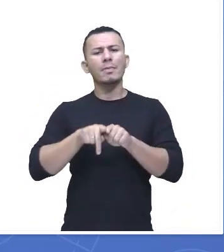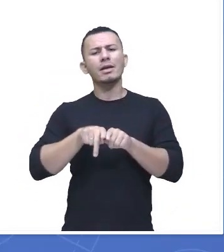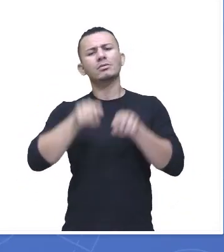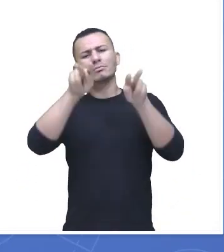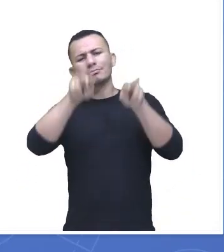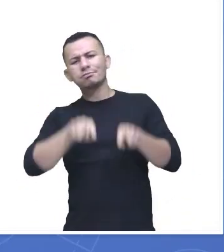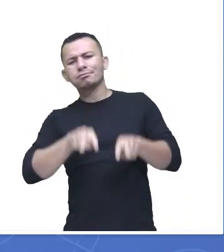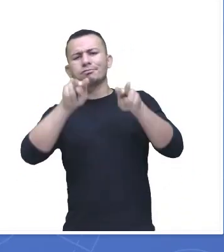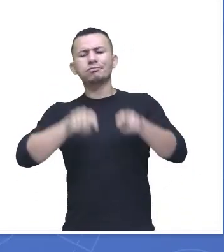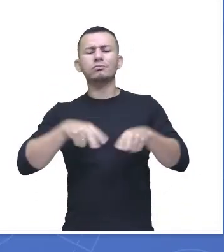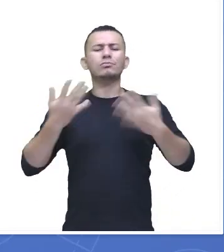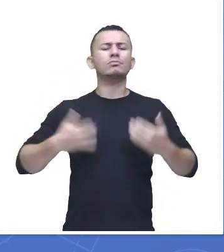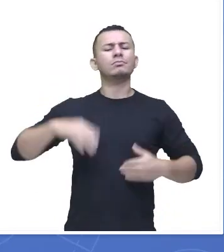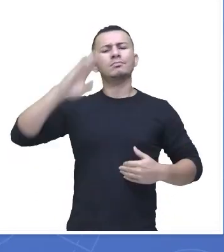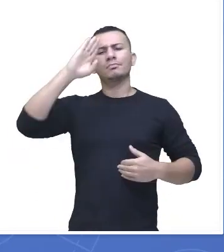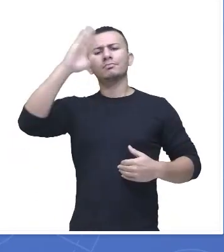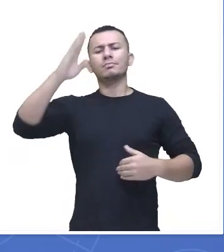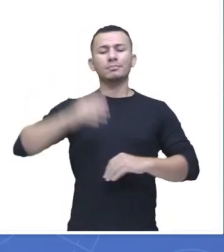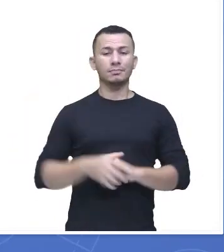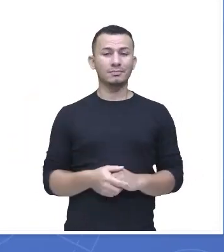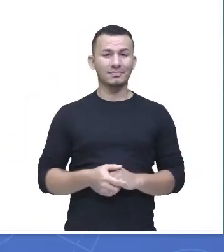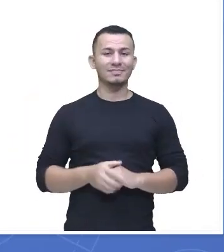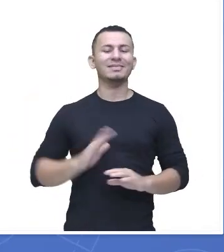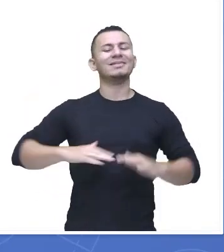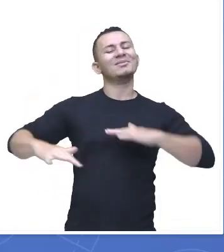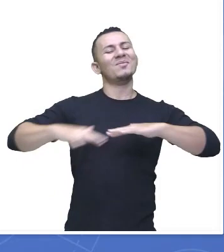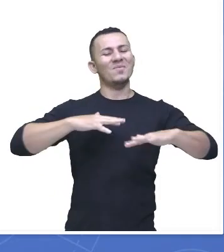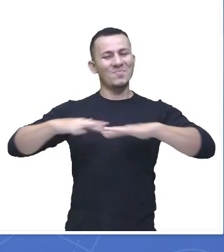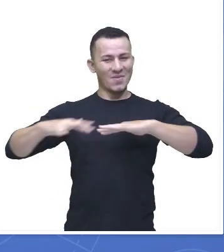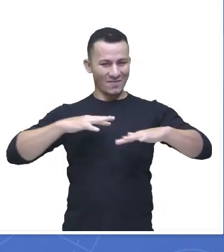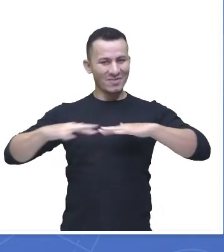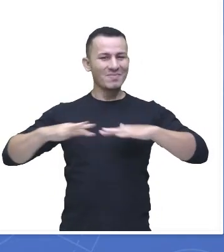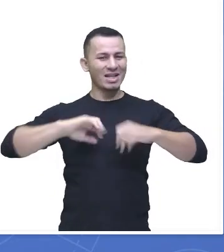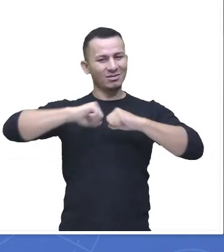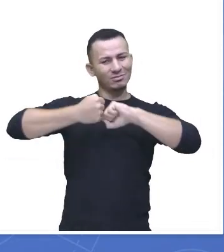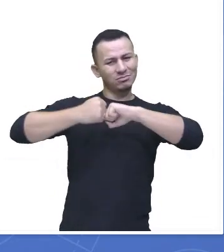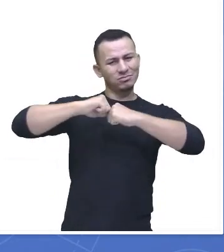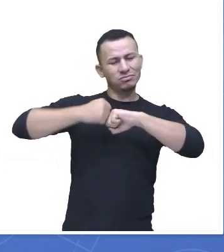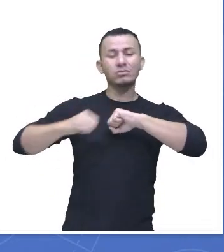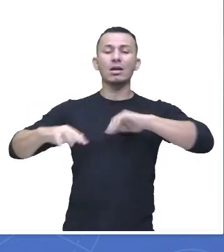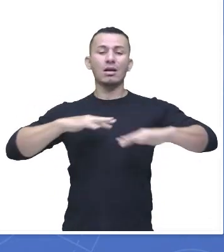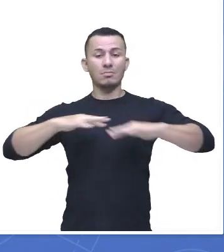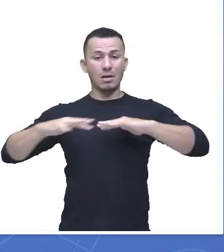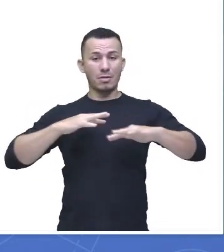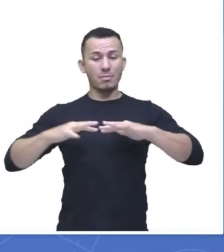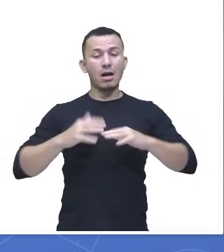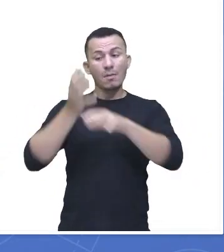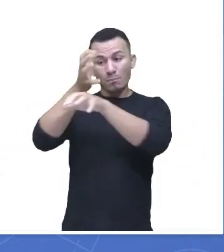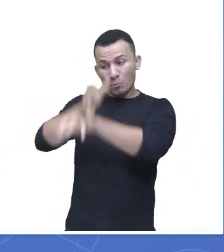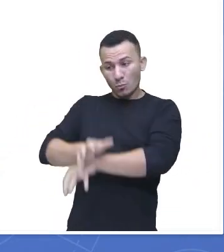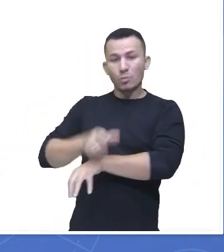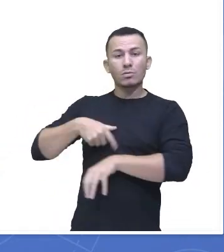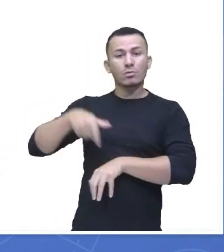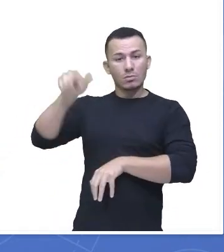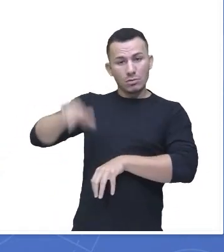é a função principal. Olha só, o movimento. Lembrem-se, no estriado